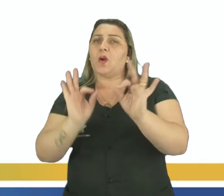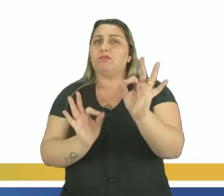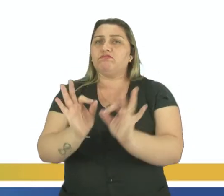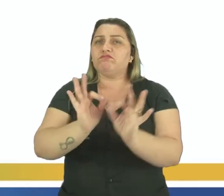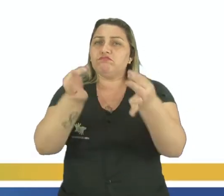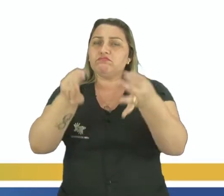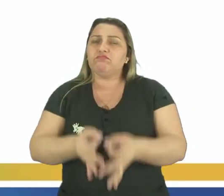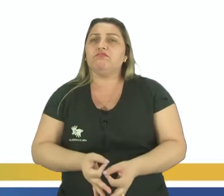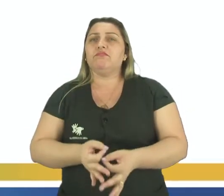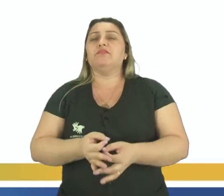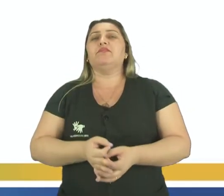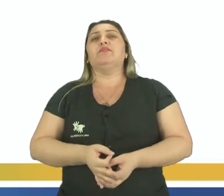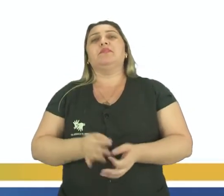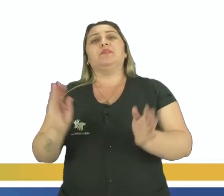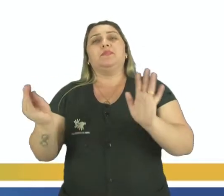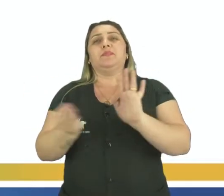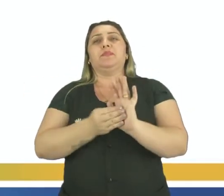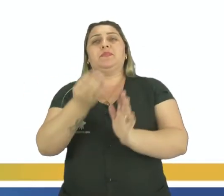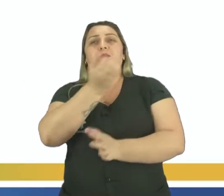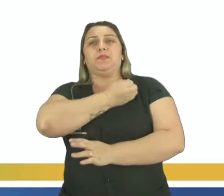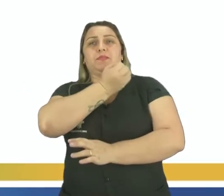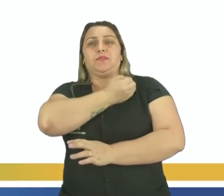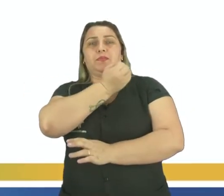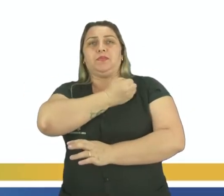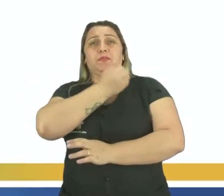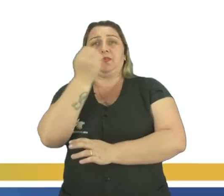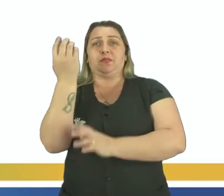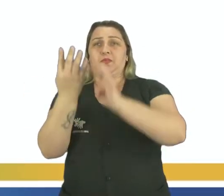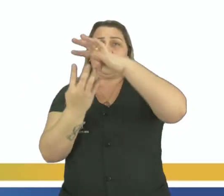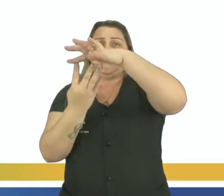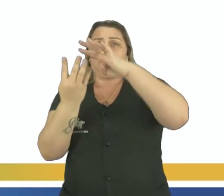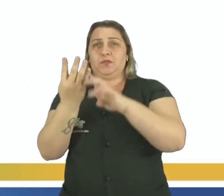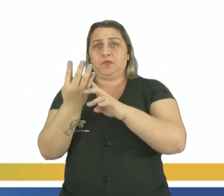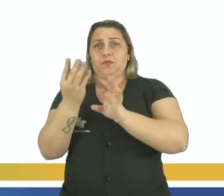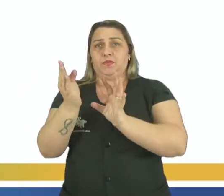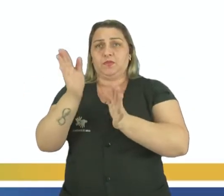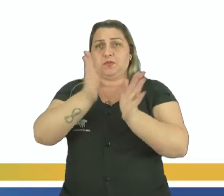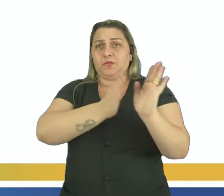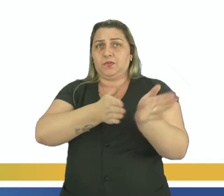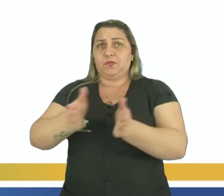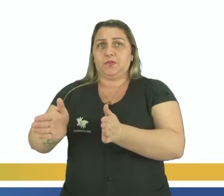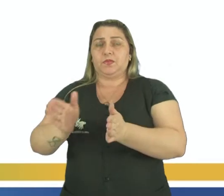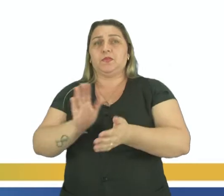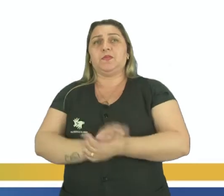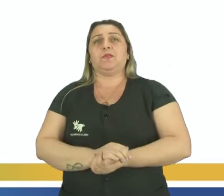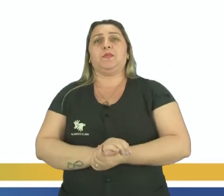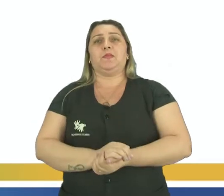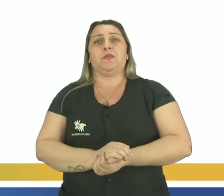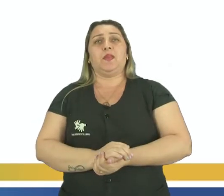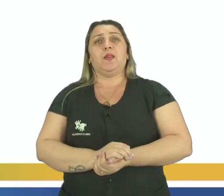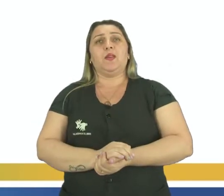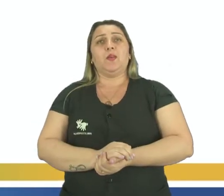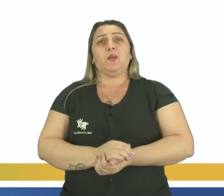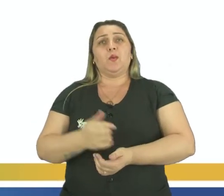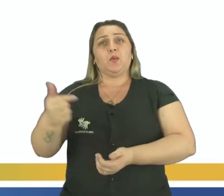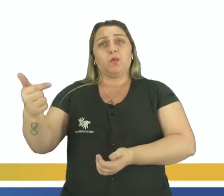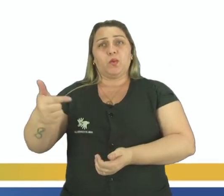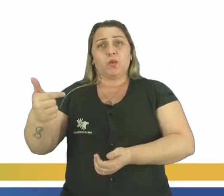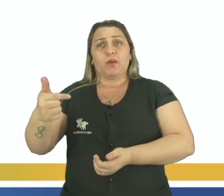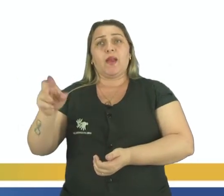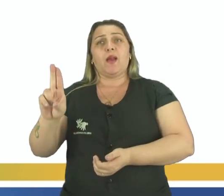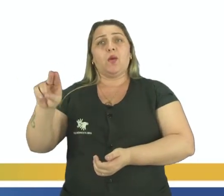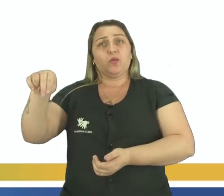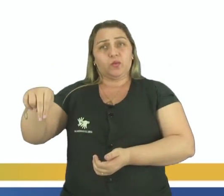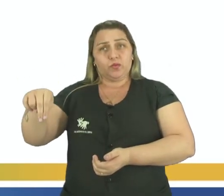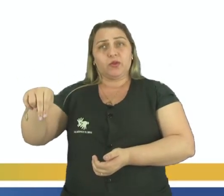Nesse caso, nós vamos adicionar números com 4 ordens. Observe. O 2, o valor